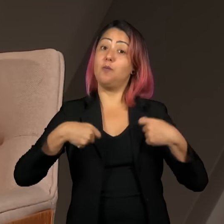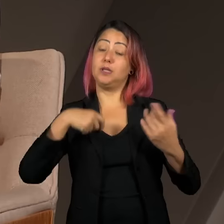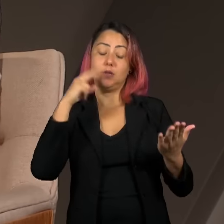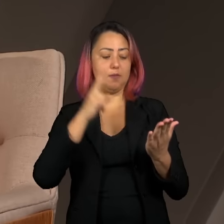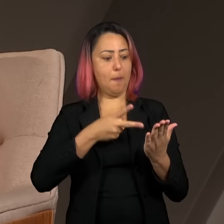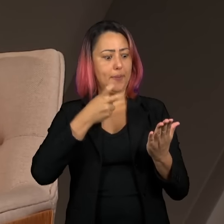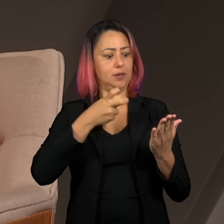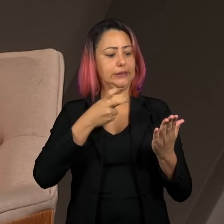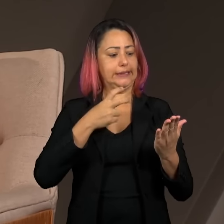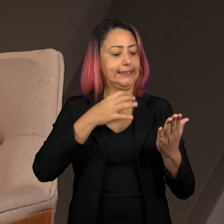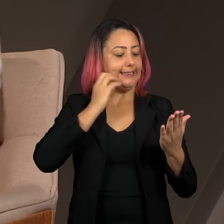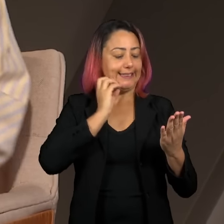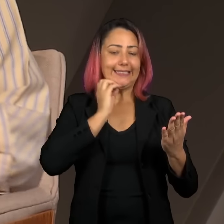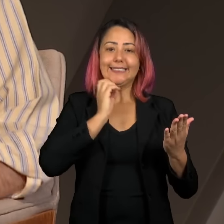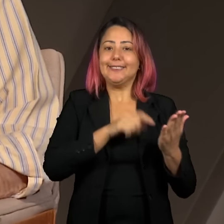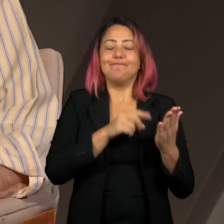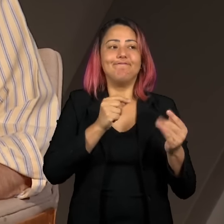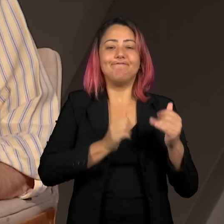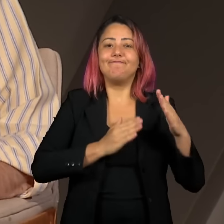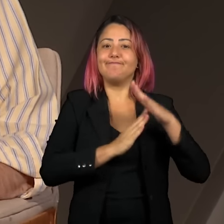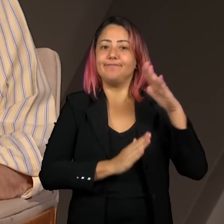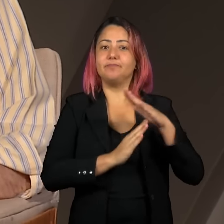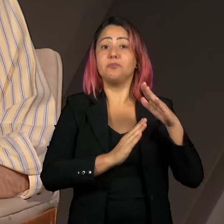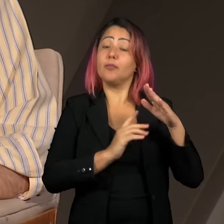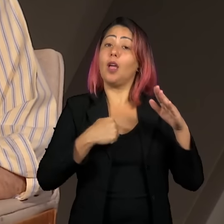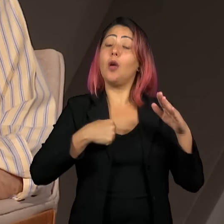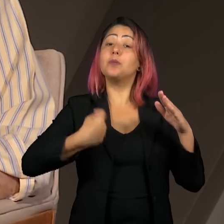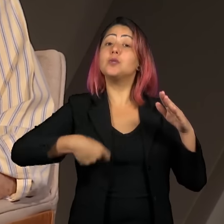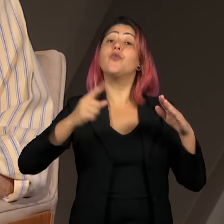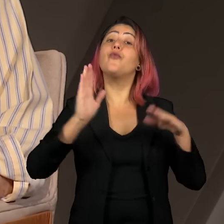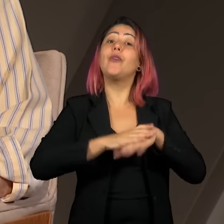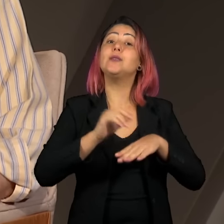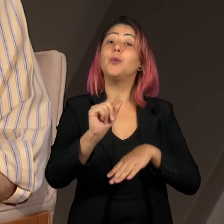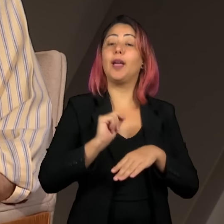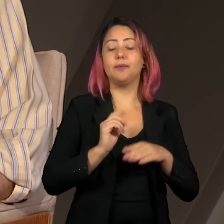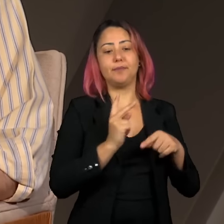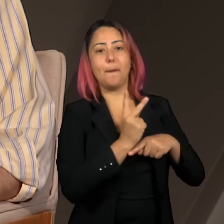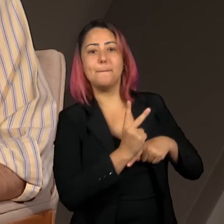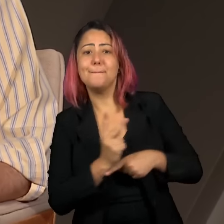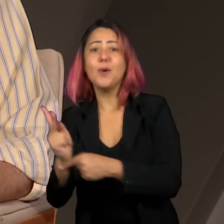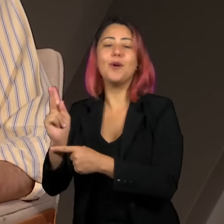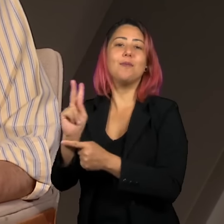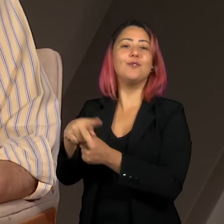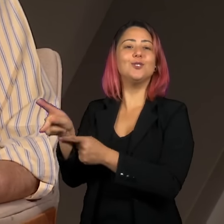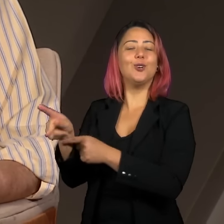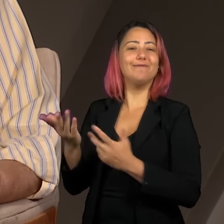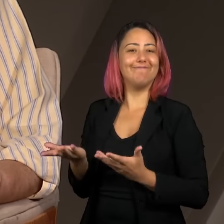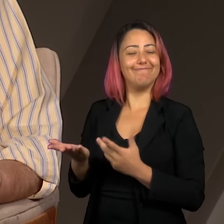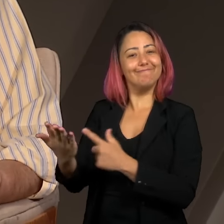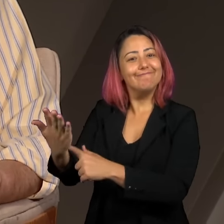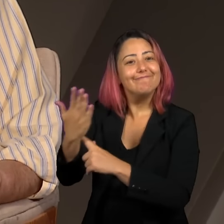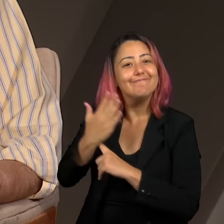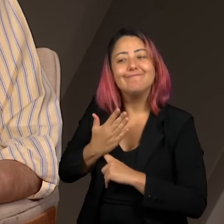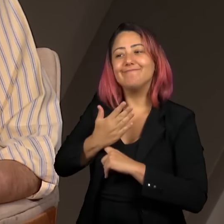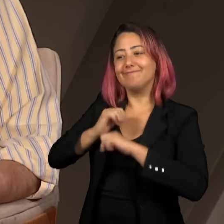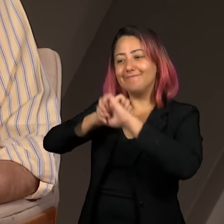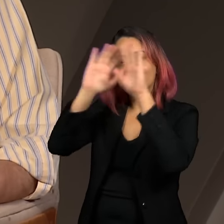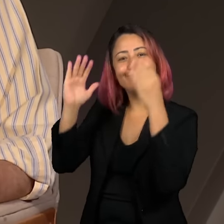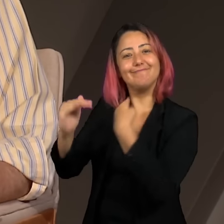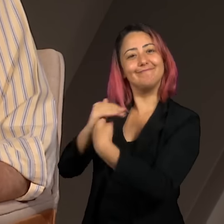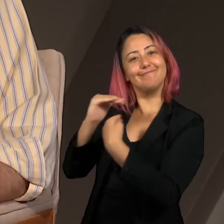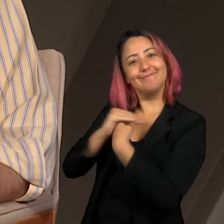procurar professora vou ter que procurar alguém que me ajuda a realmente entender o que tá acontecendo Então então eu